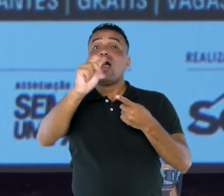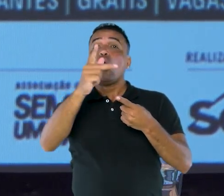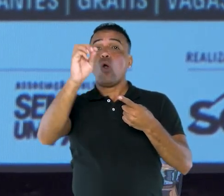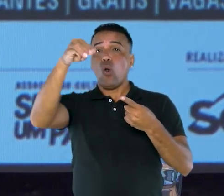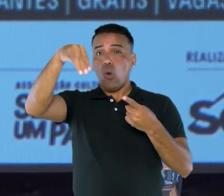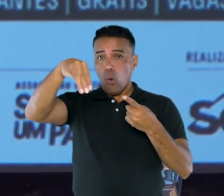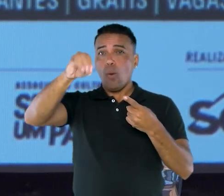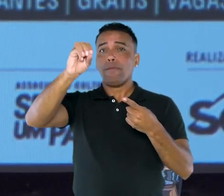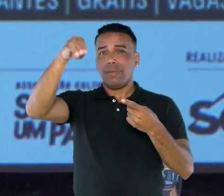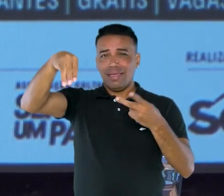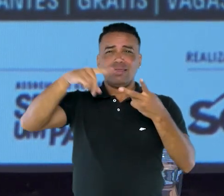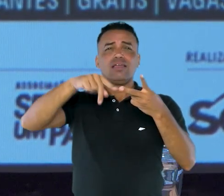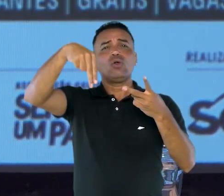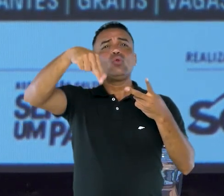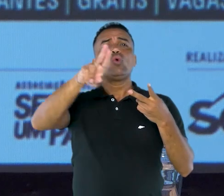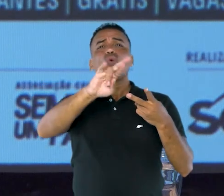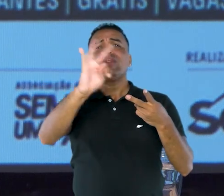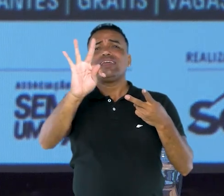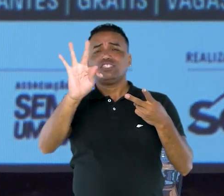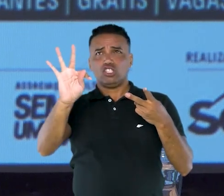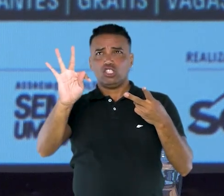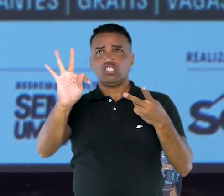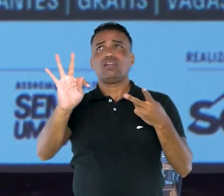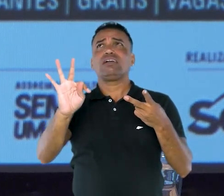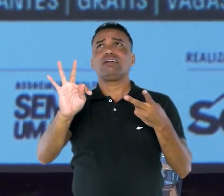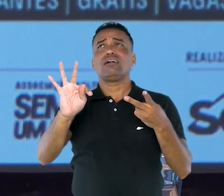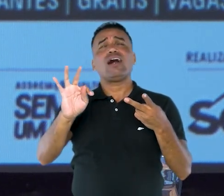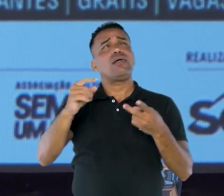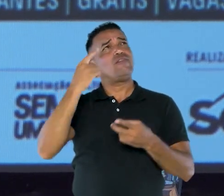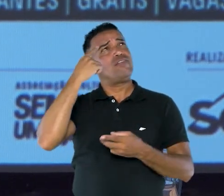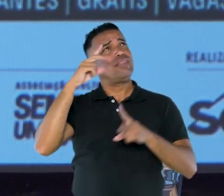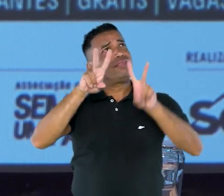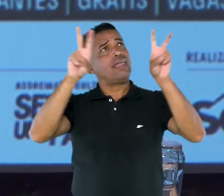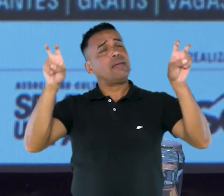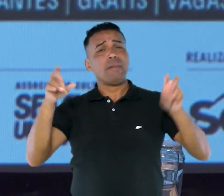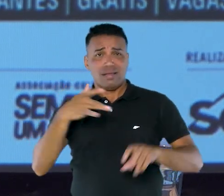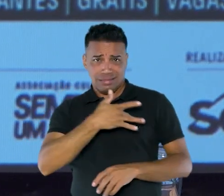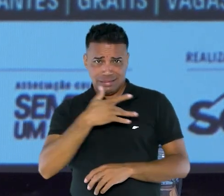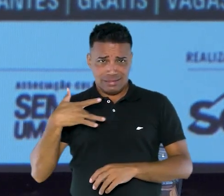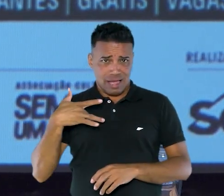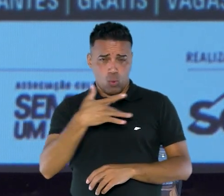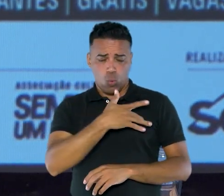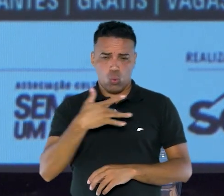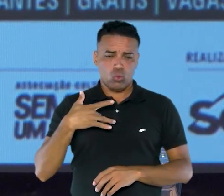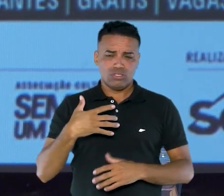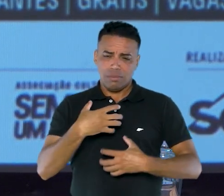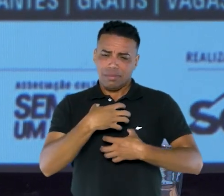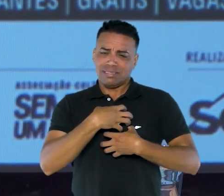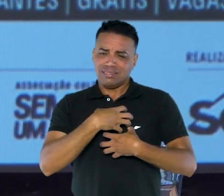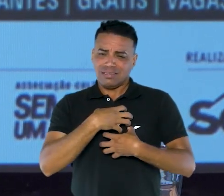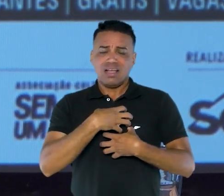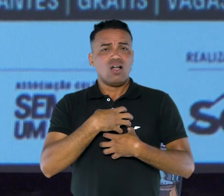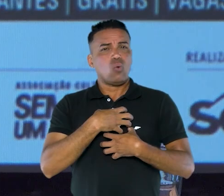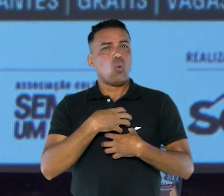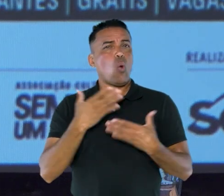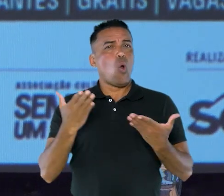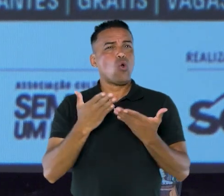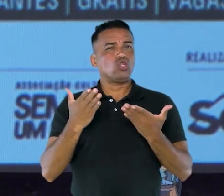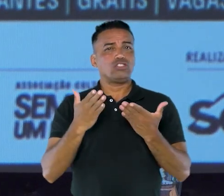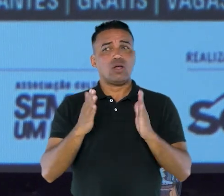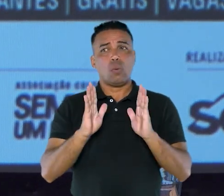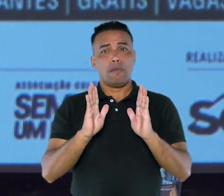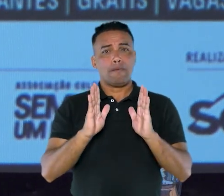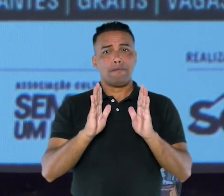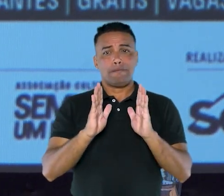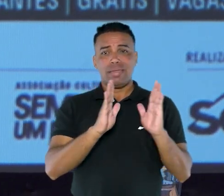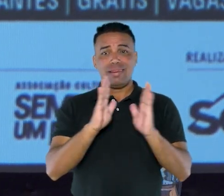tema, eu pensei, nossa, tem ali saúde, né? Mas a minha sensação é que o novo normal, né, o